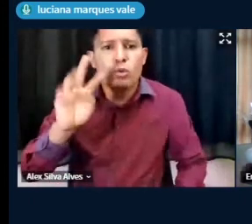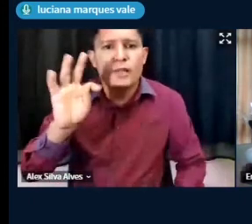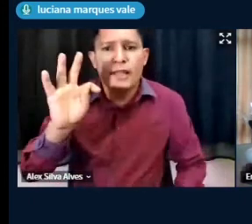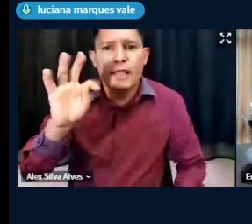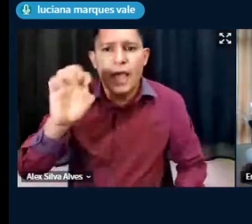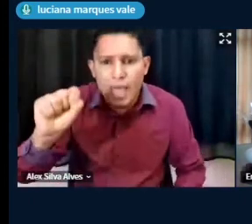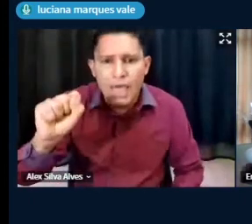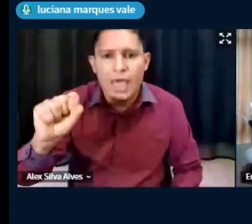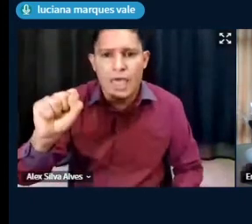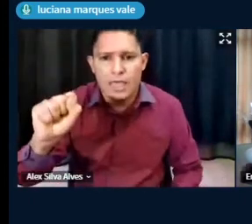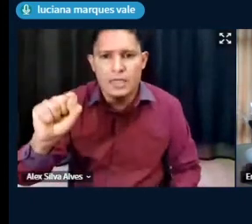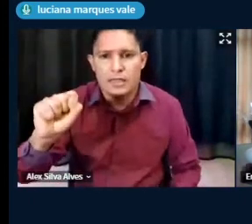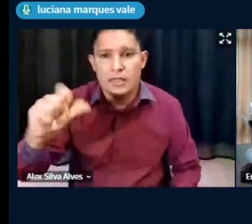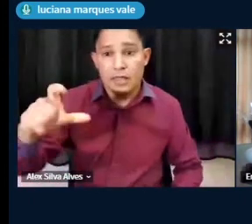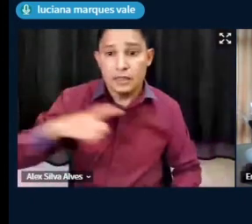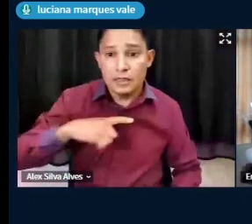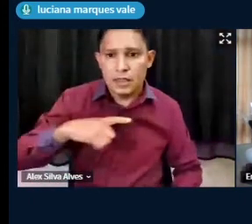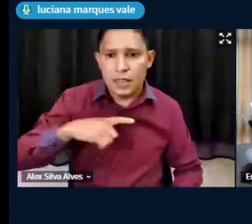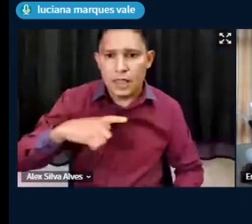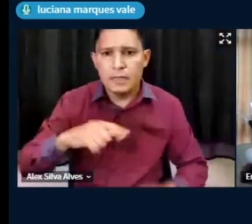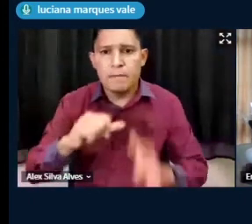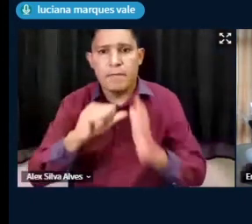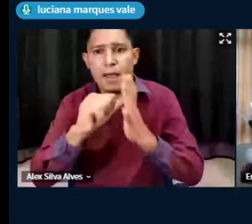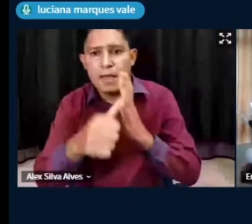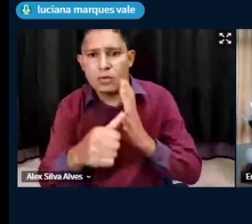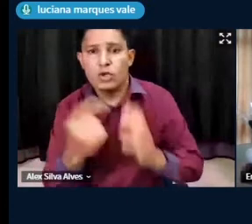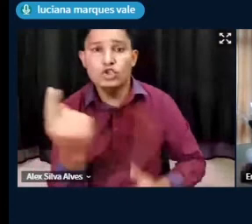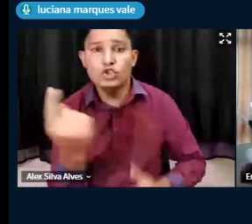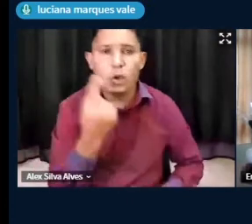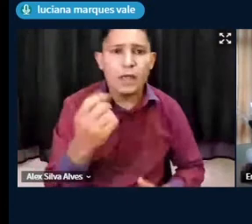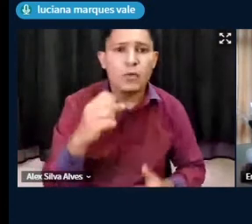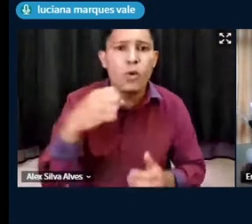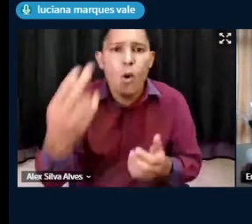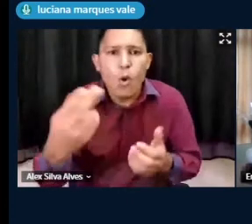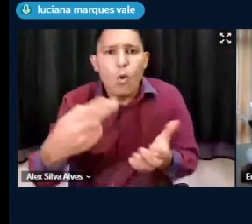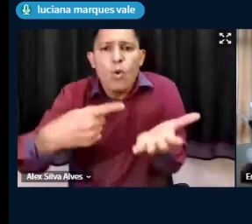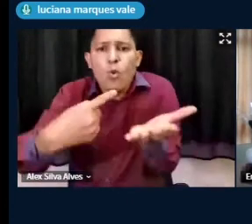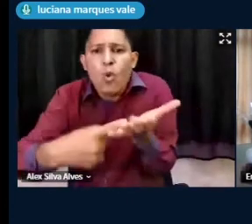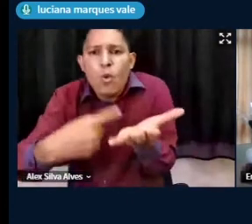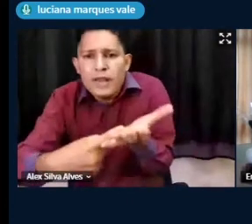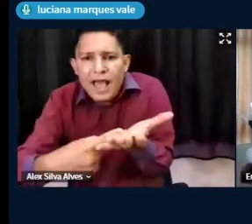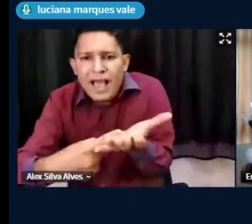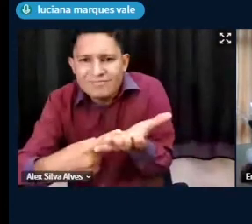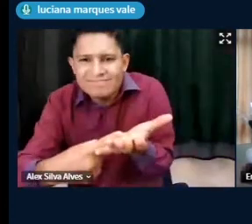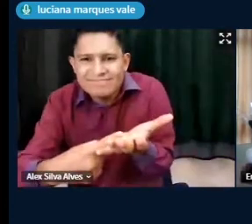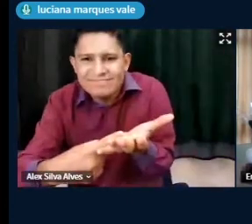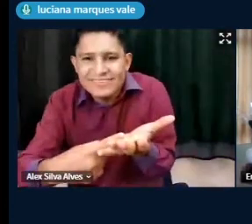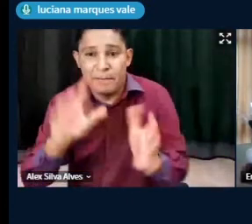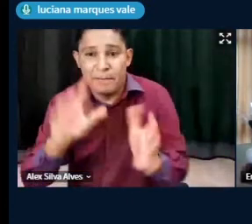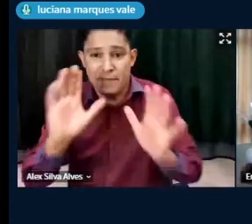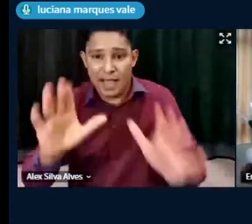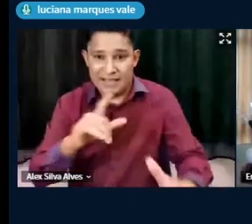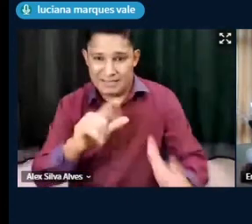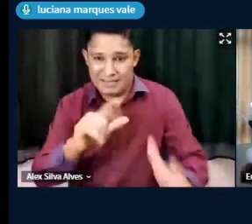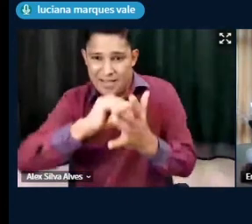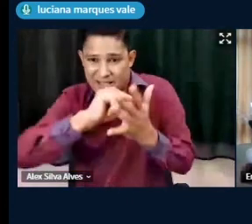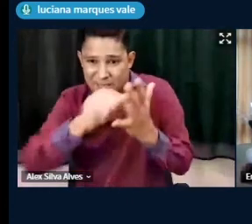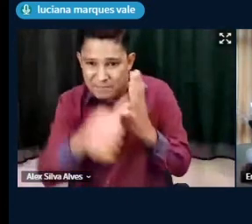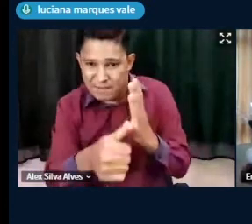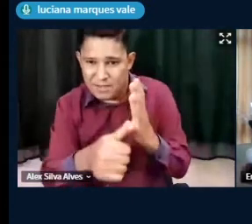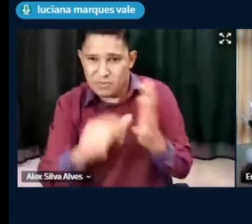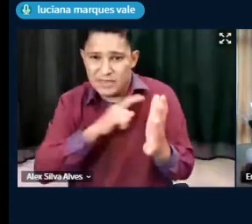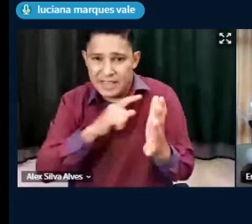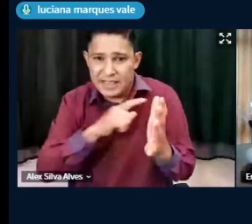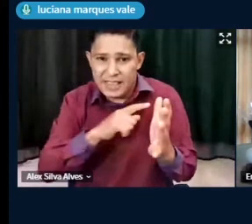formação de morfema base, na construção das unidades terminológicas sinalizadas, que constituem na análise